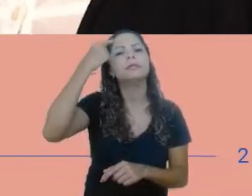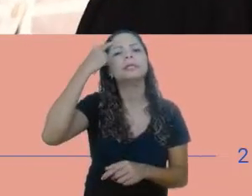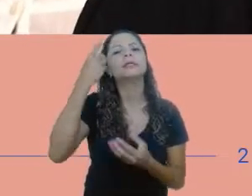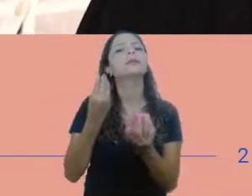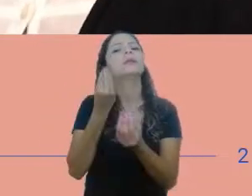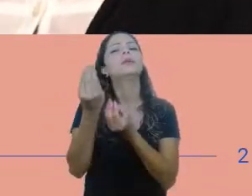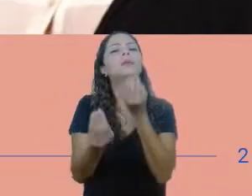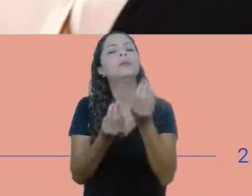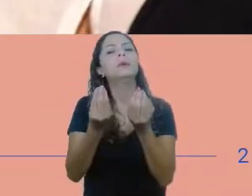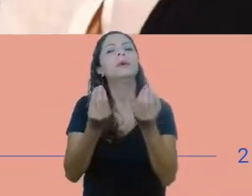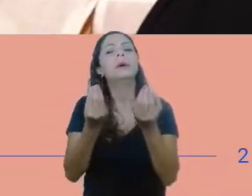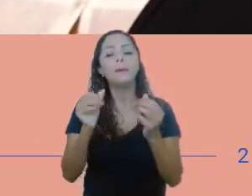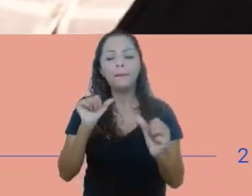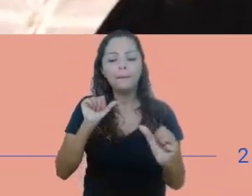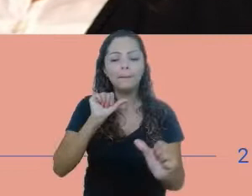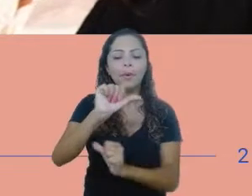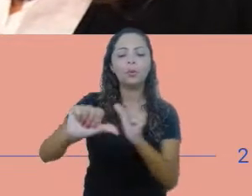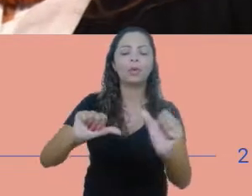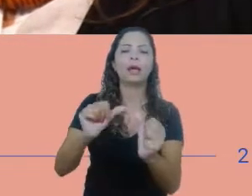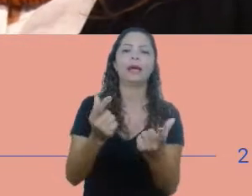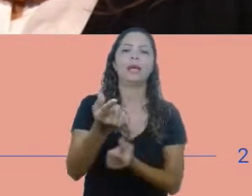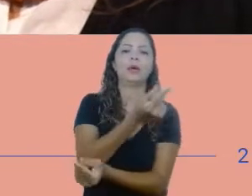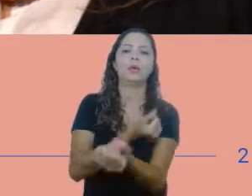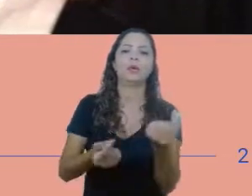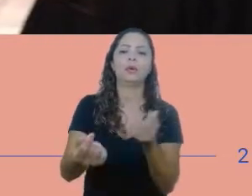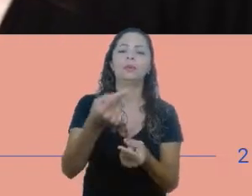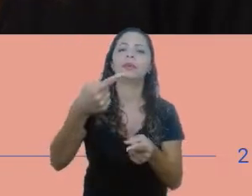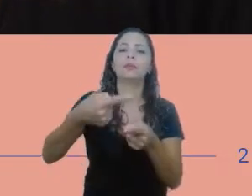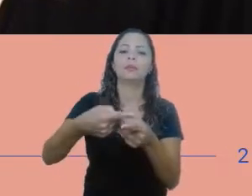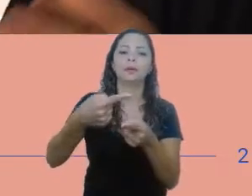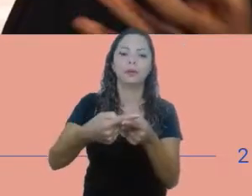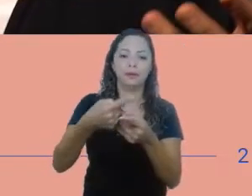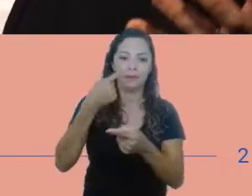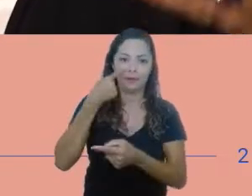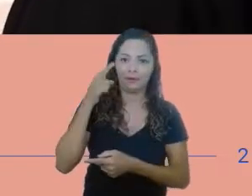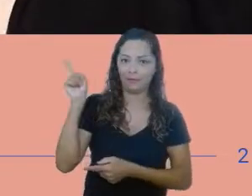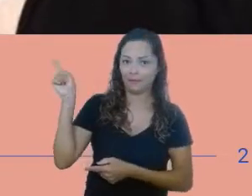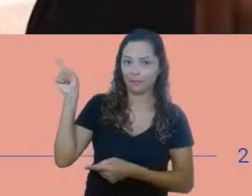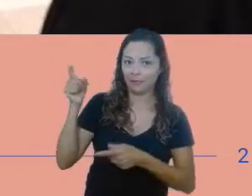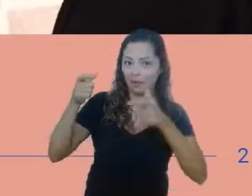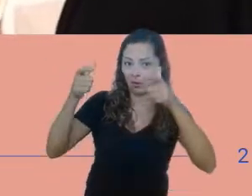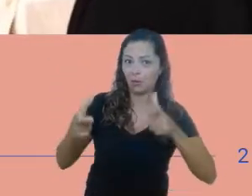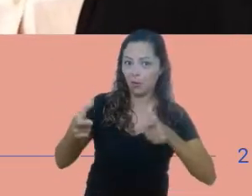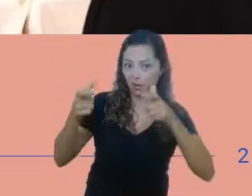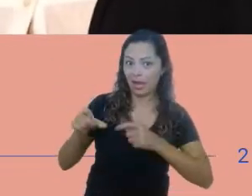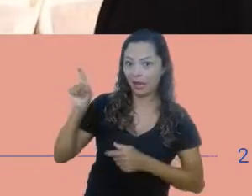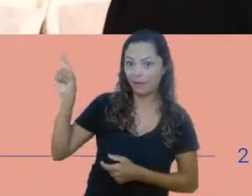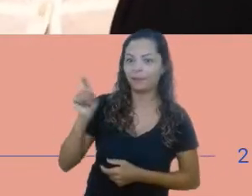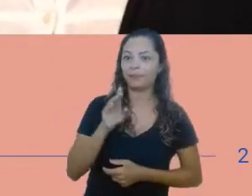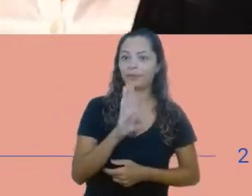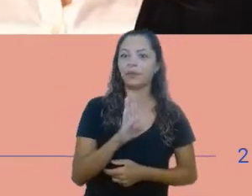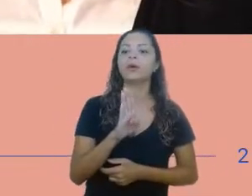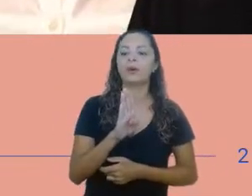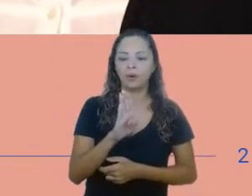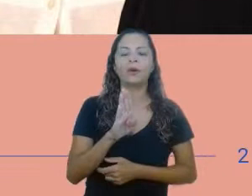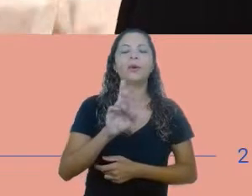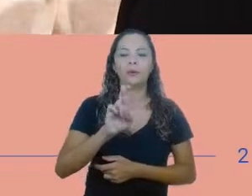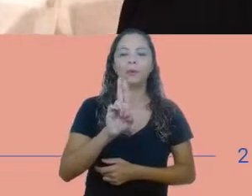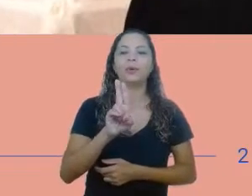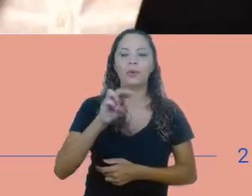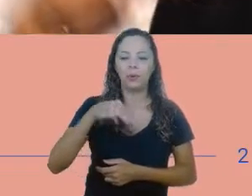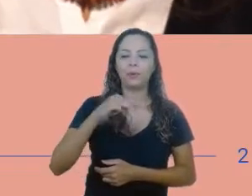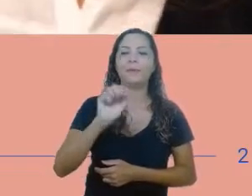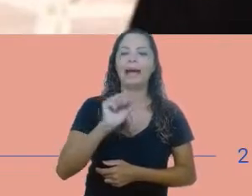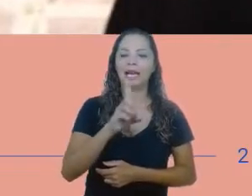mudar a economia e as imagem do acidente de Brumadinho nos mostra a realidade de uma economia linear